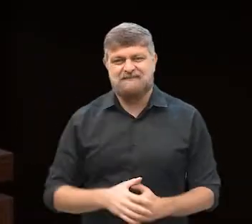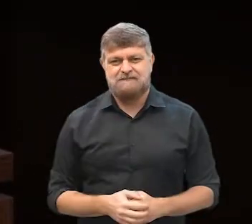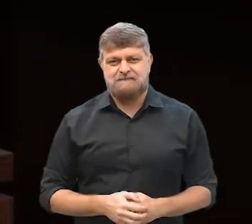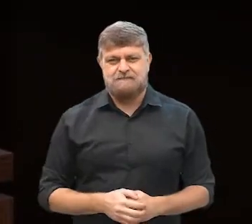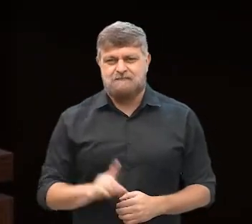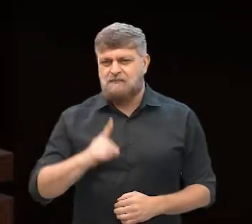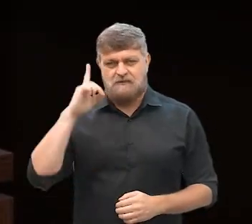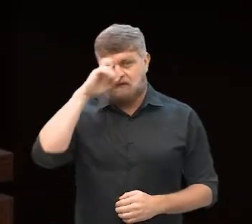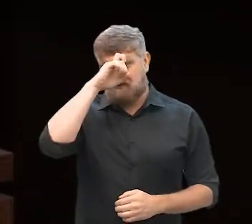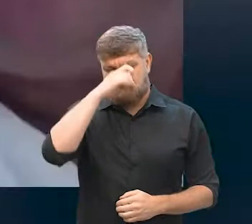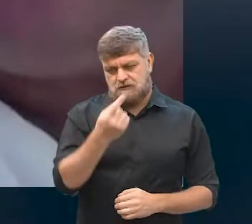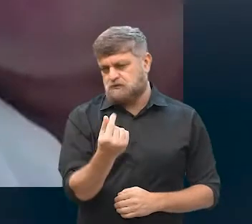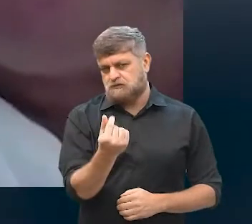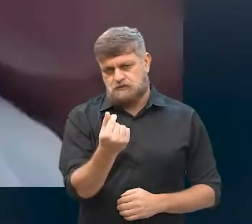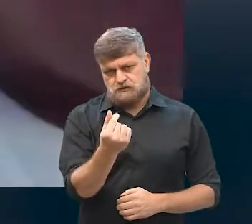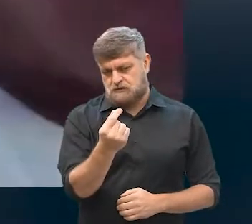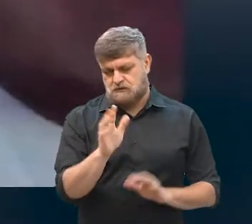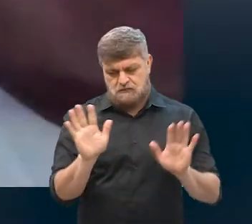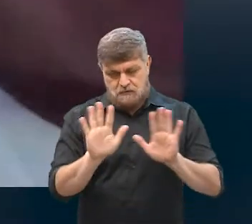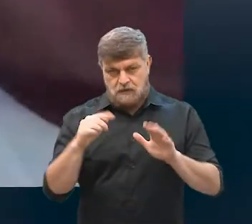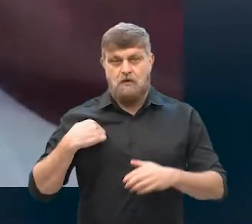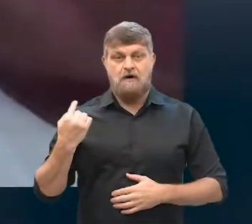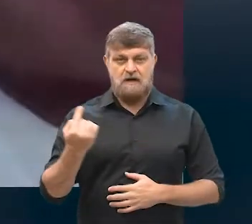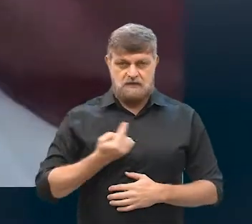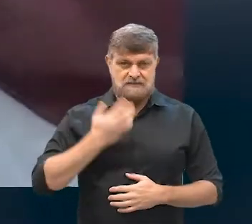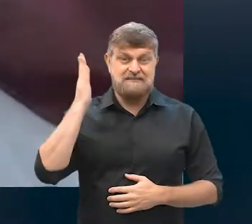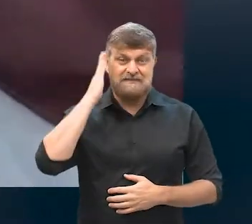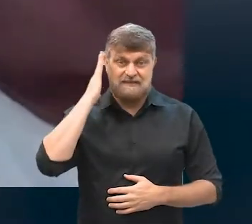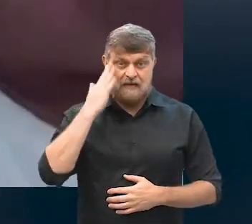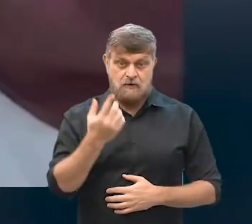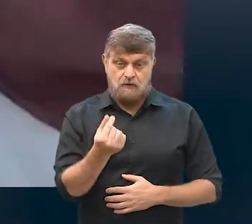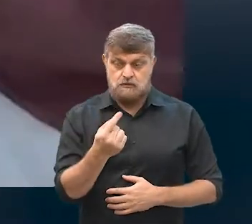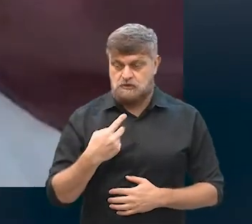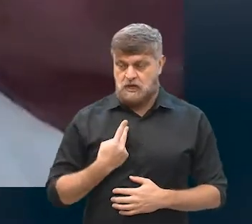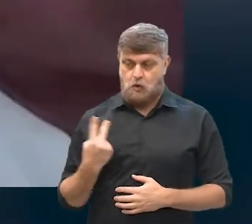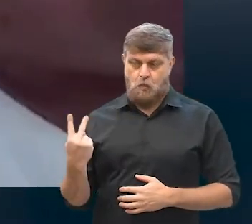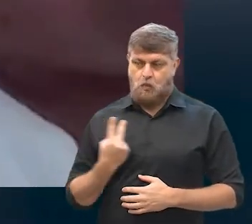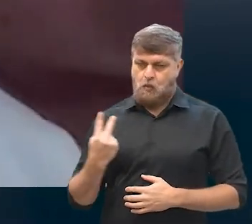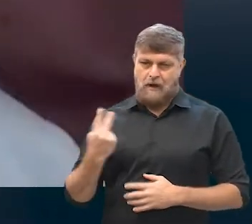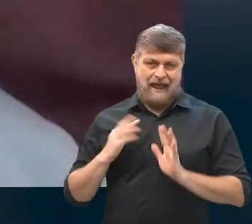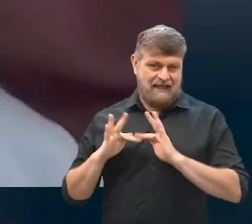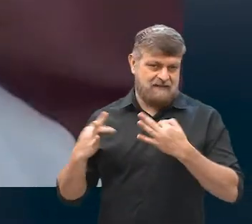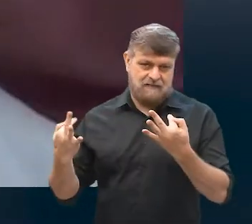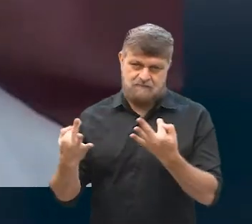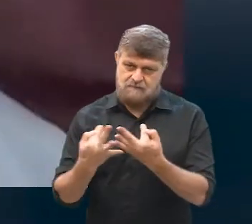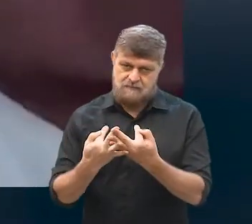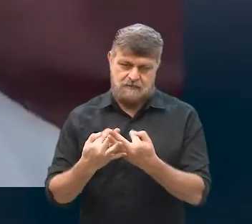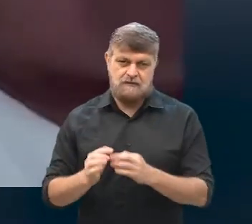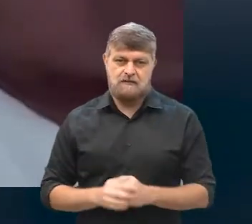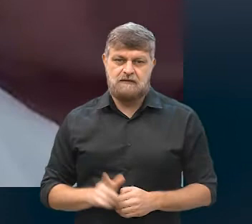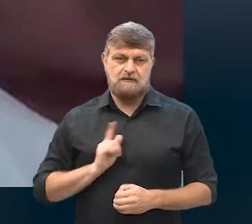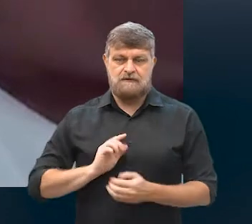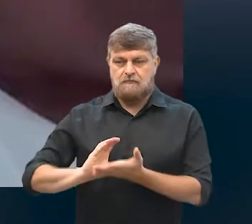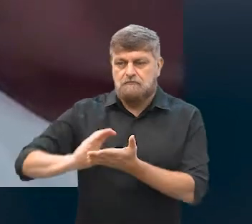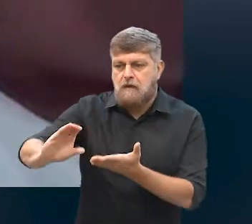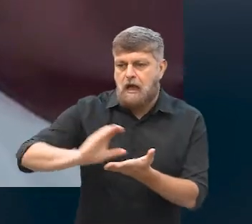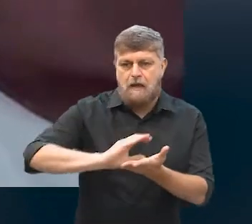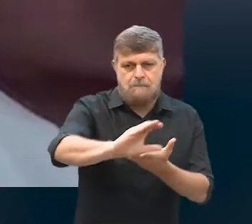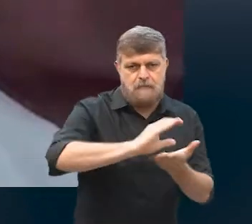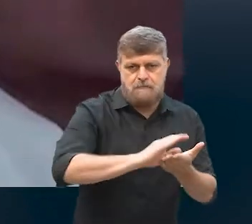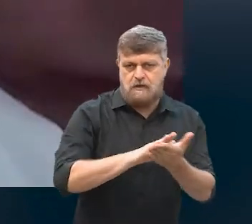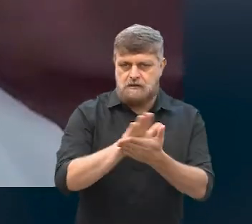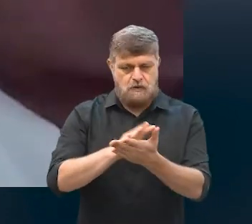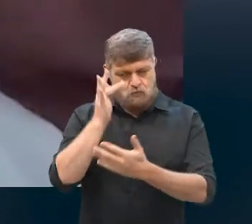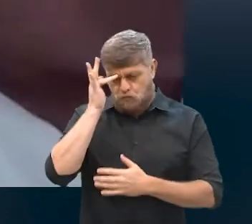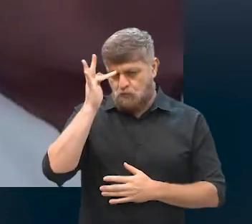Não é difícil enquanto é o dinheiro. A gente considera o dinheiro é nosso e o dinheiro agora não está sendo investido para outras